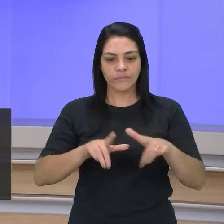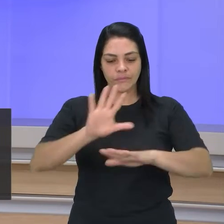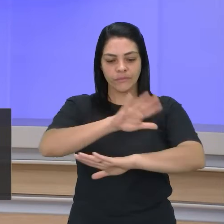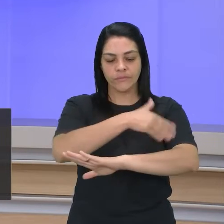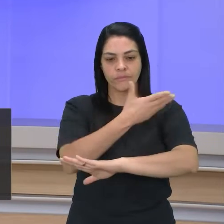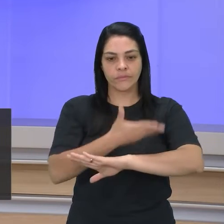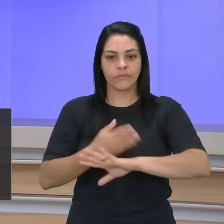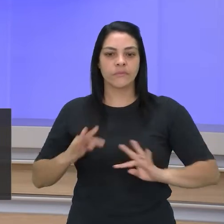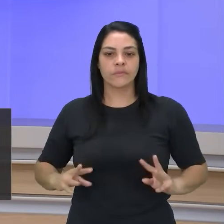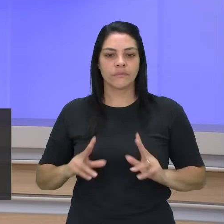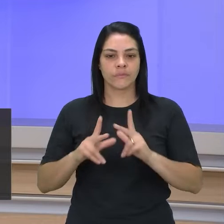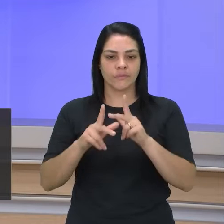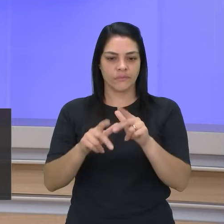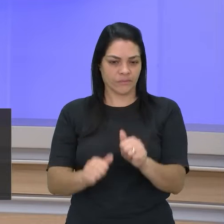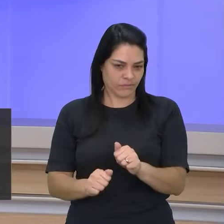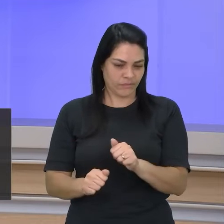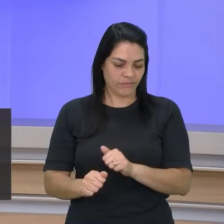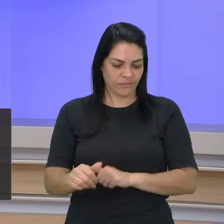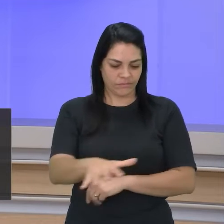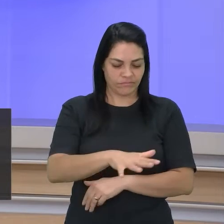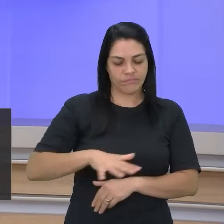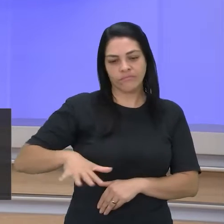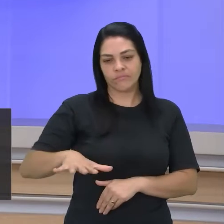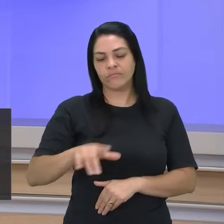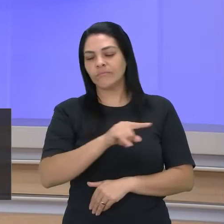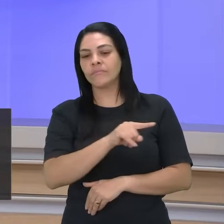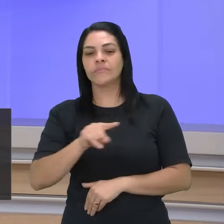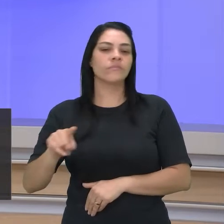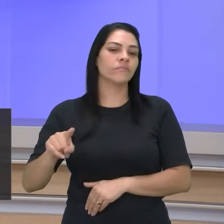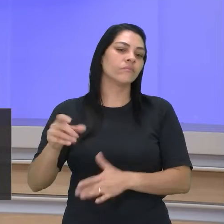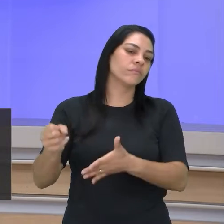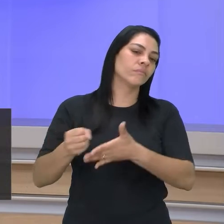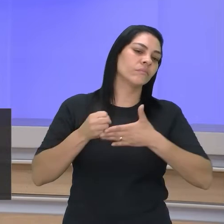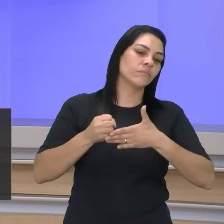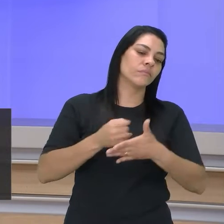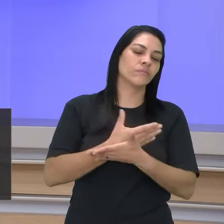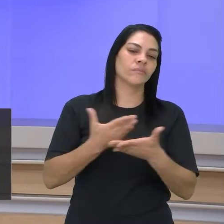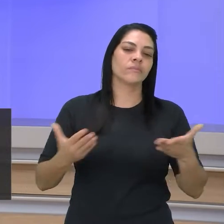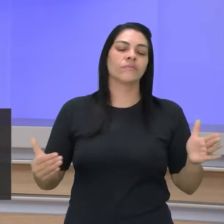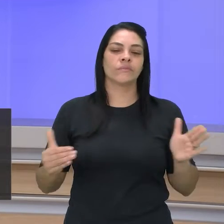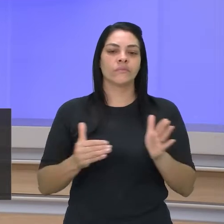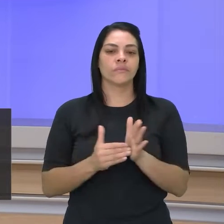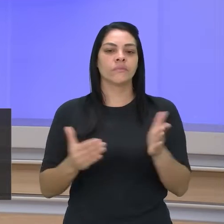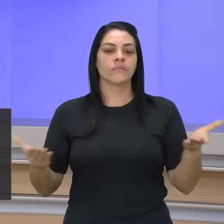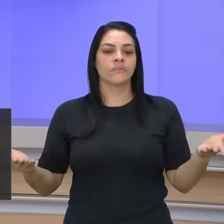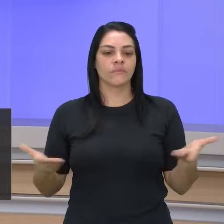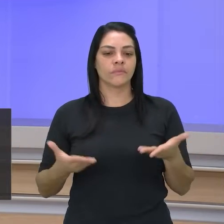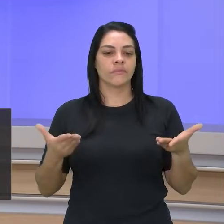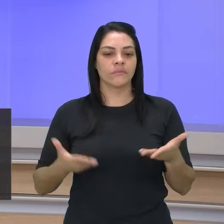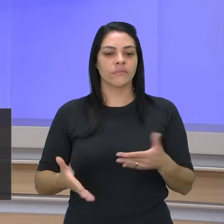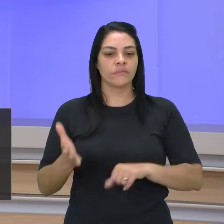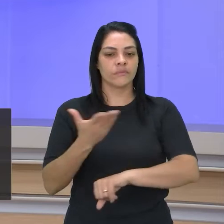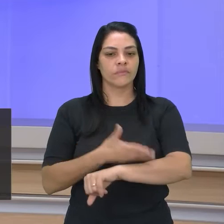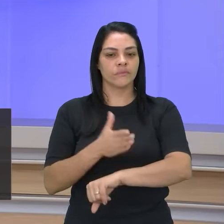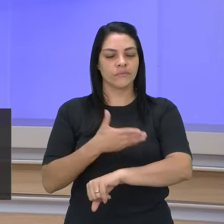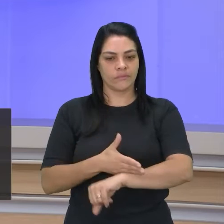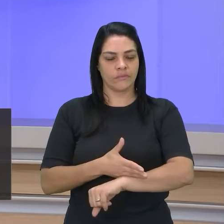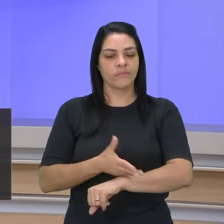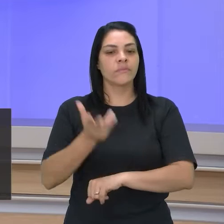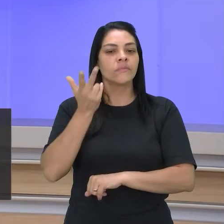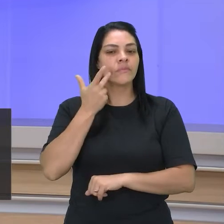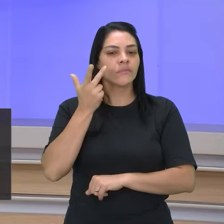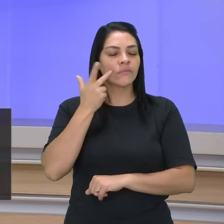entre áreas. Então, muito que você, né, nos trouxe até agora é prática sim comum nas